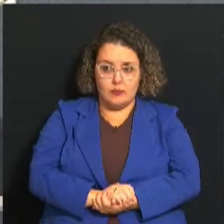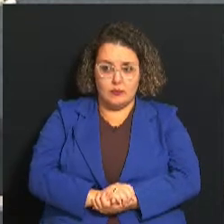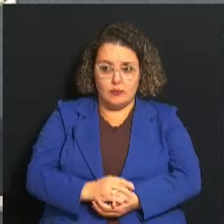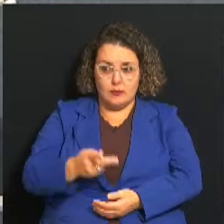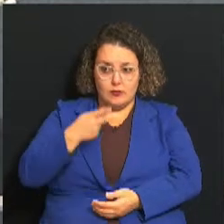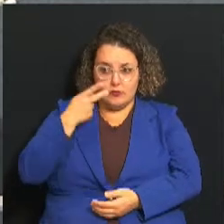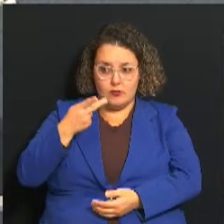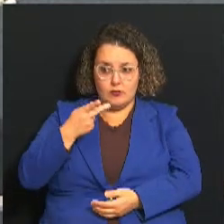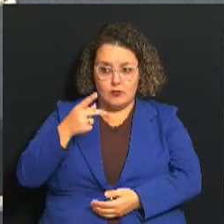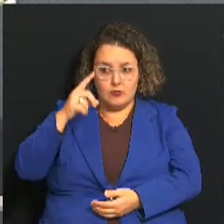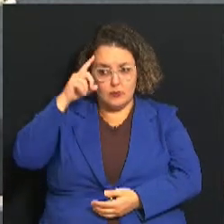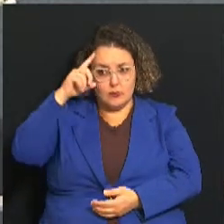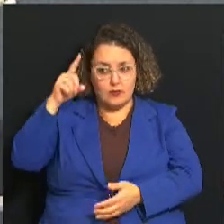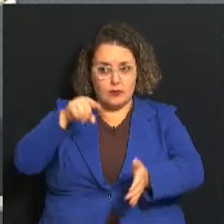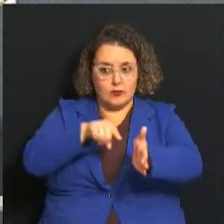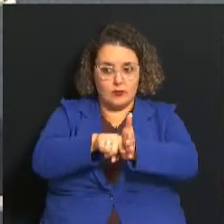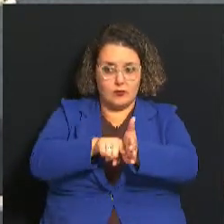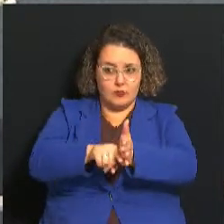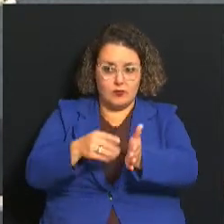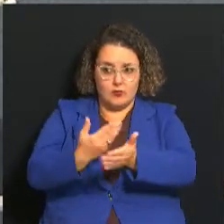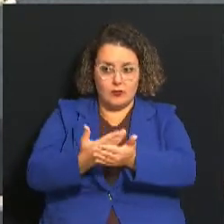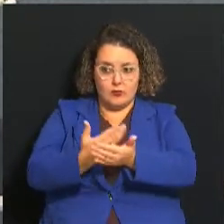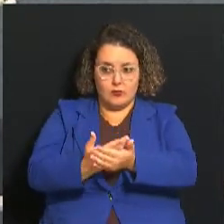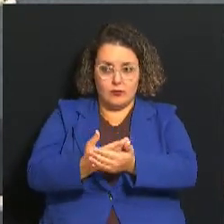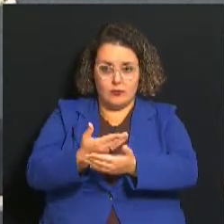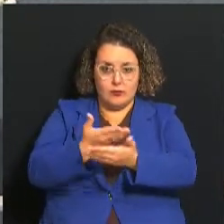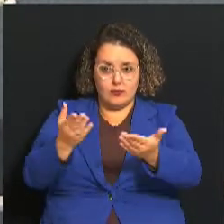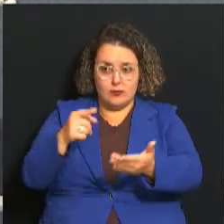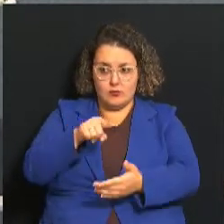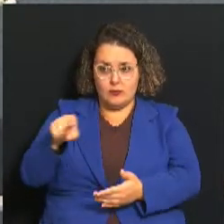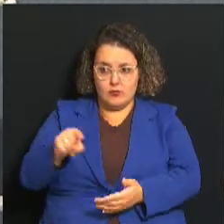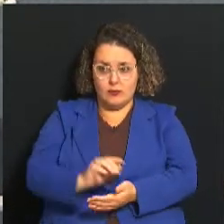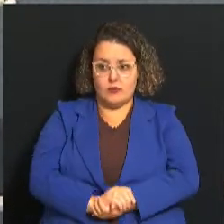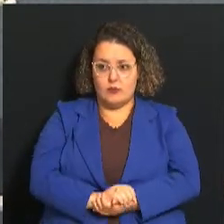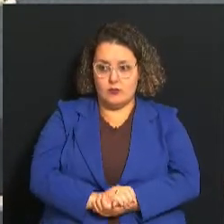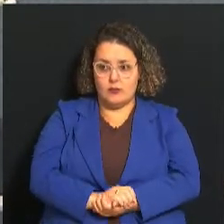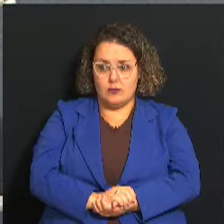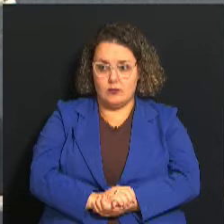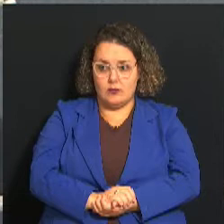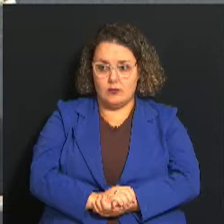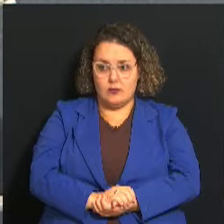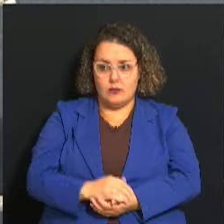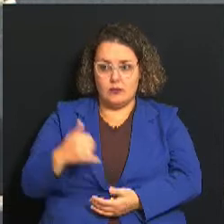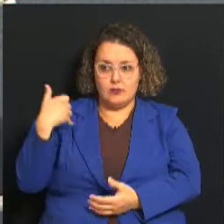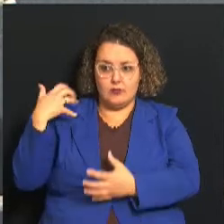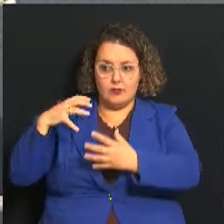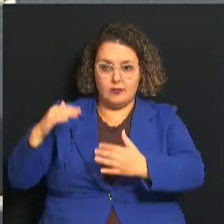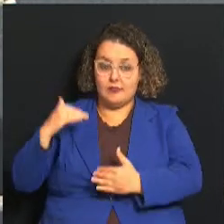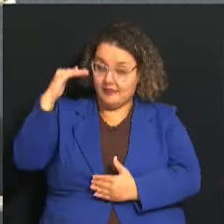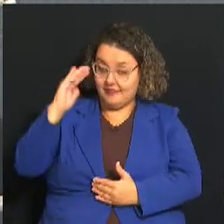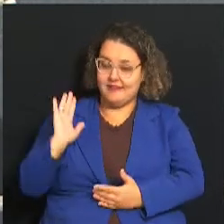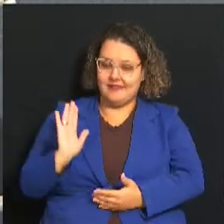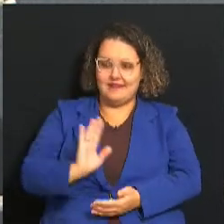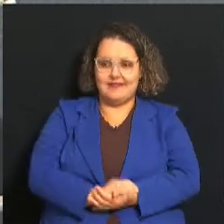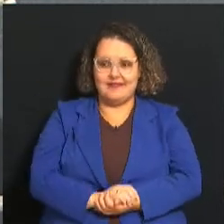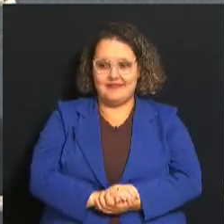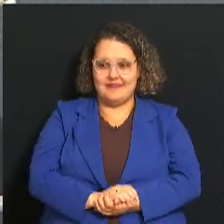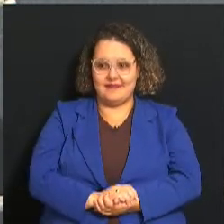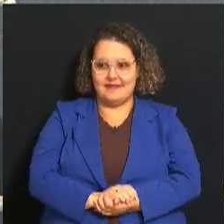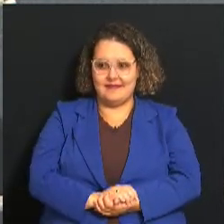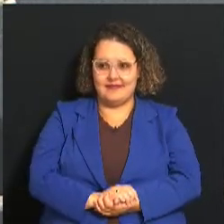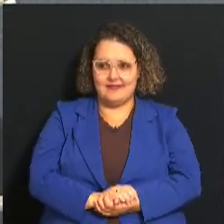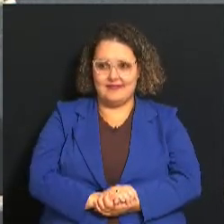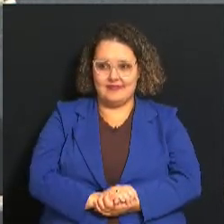dia de estudo, desculpa eu chamar vocês de você. Você. Eu sou tão mais velha que todos. Mas tudo